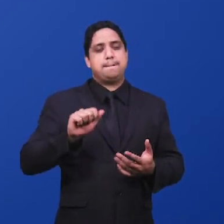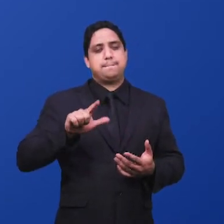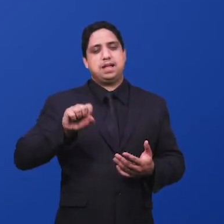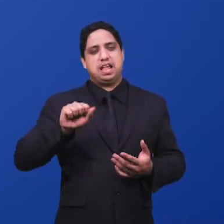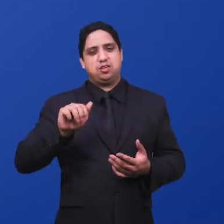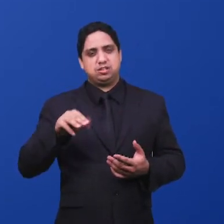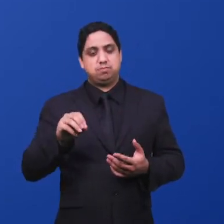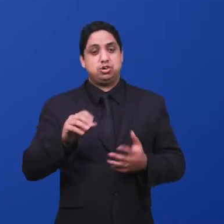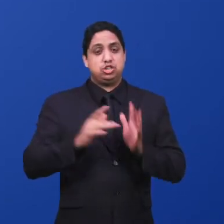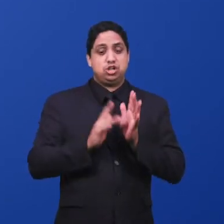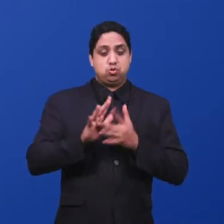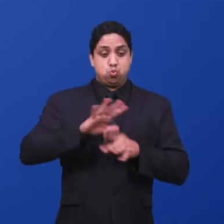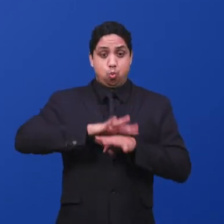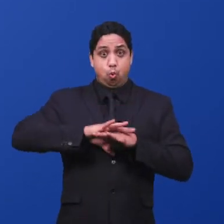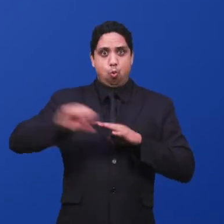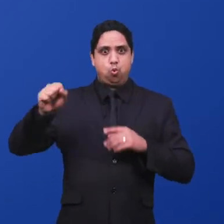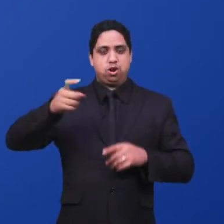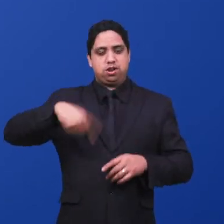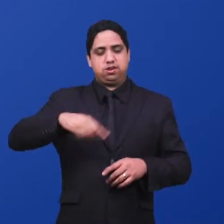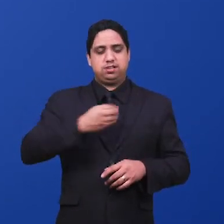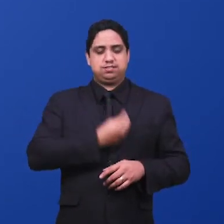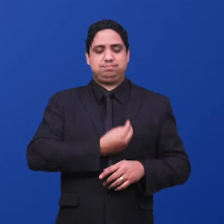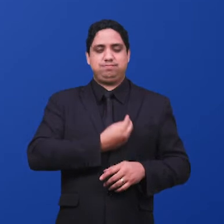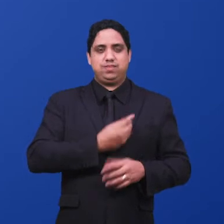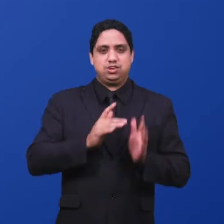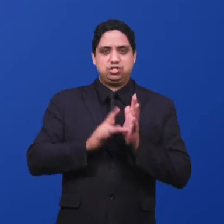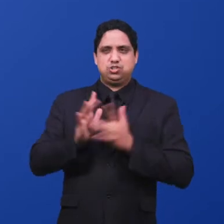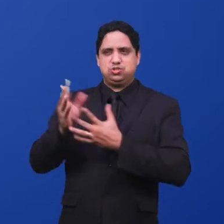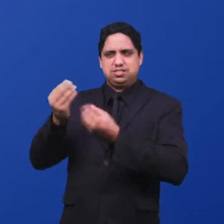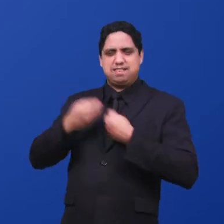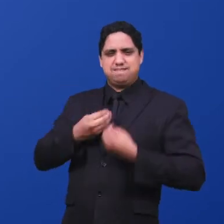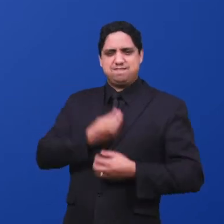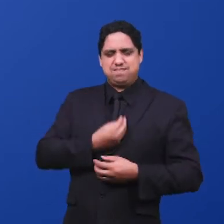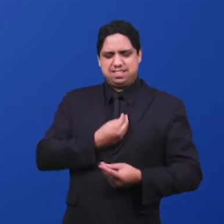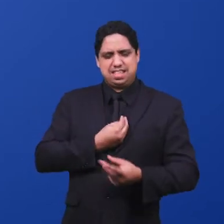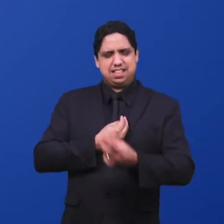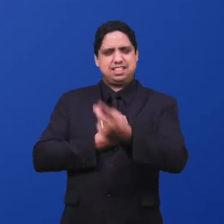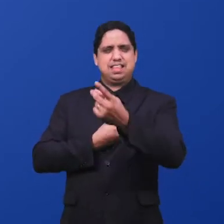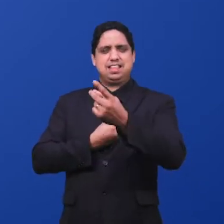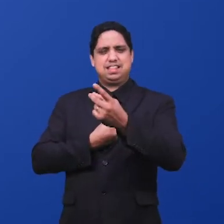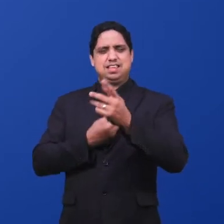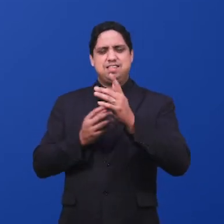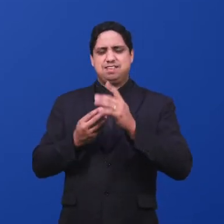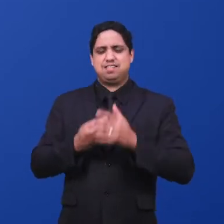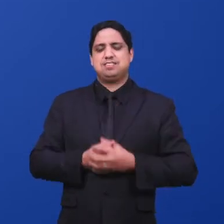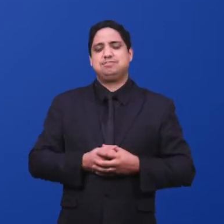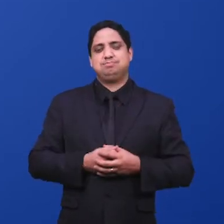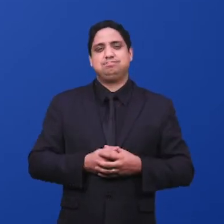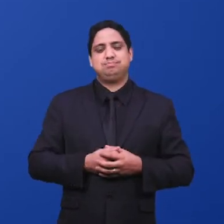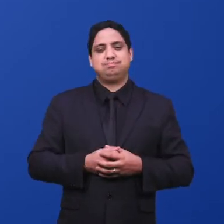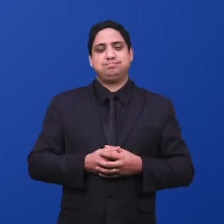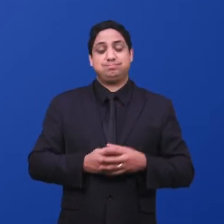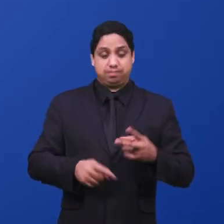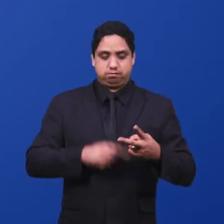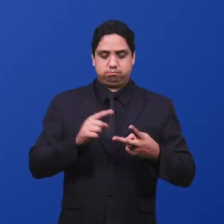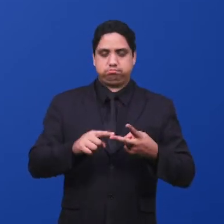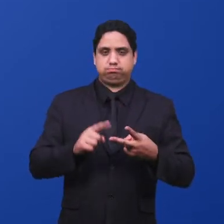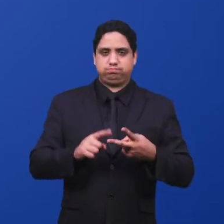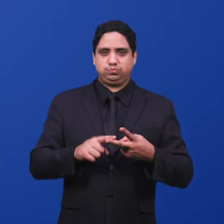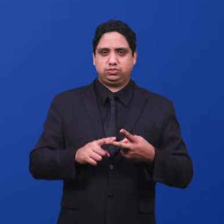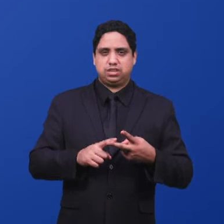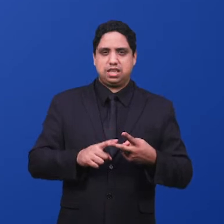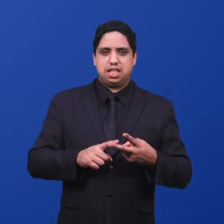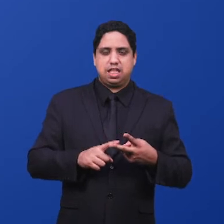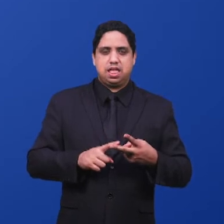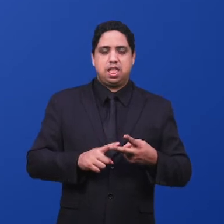nossas feridas. Jesus, ele nos dá vida, vida eterna, vida em abundância. E a segunda expressão, como colinas